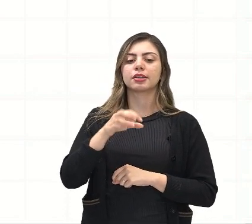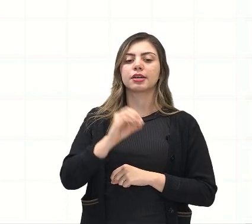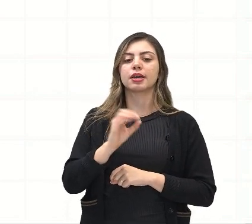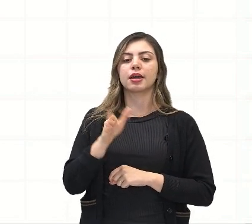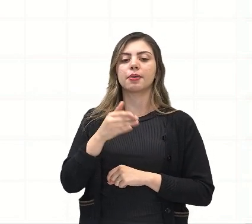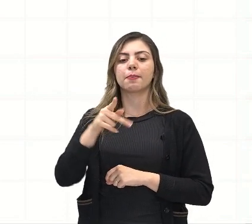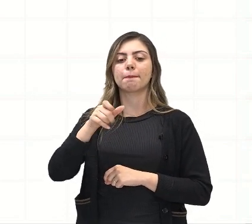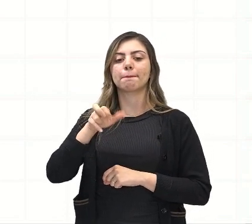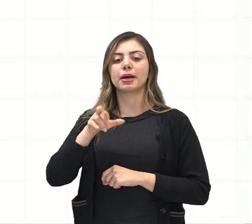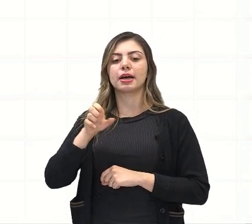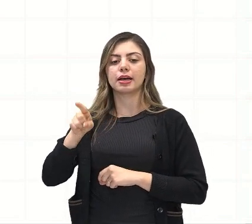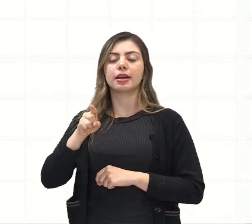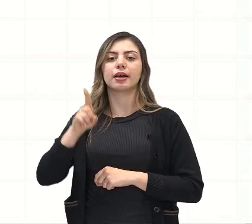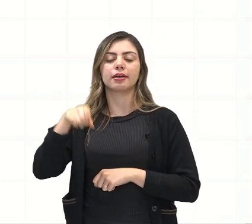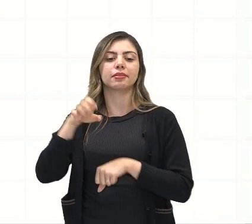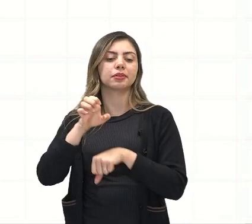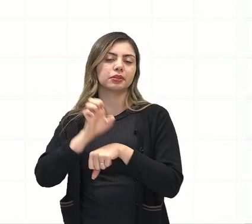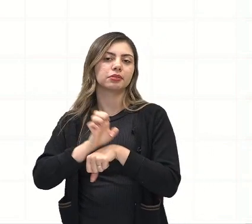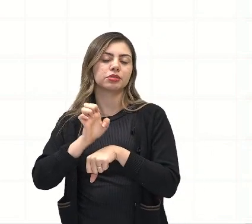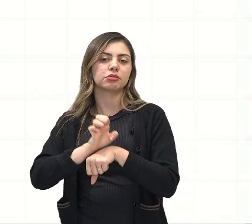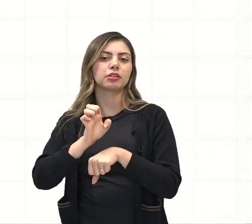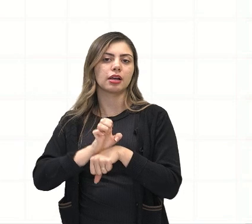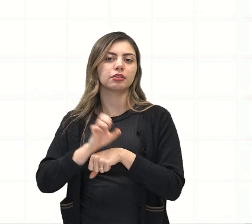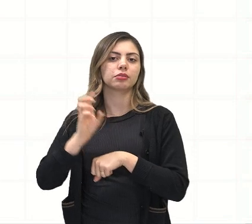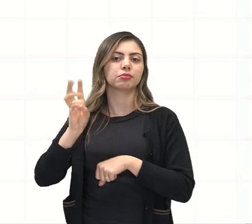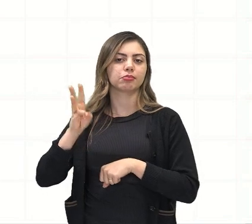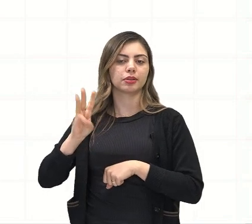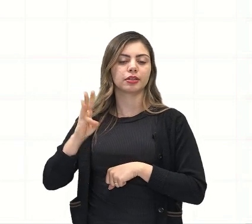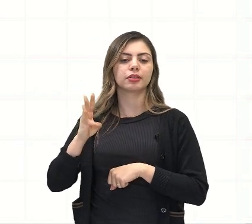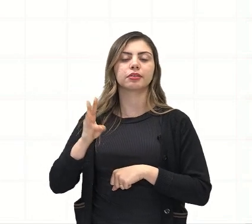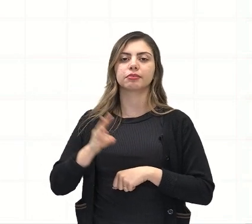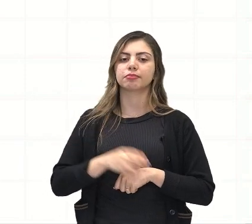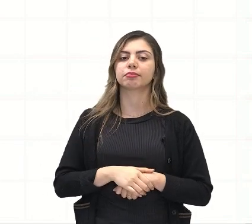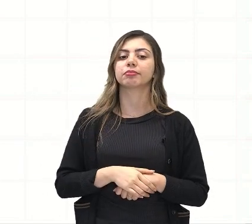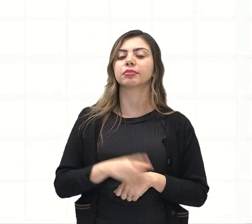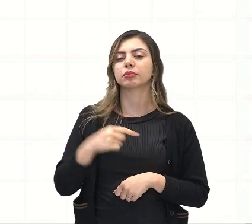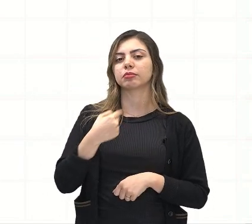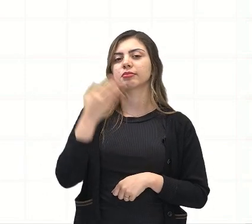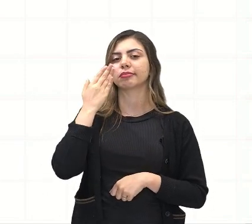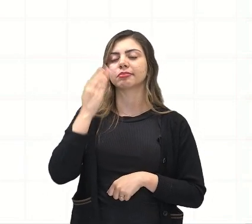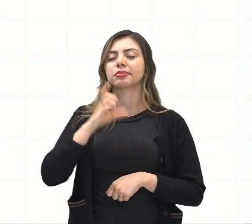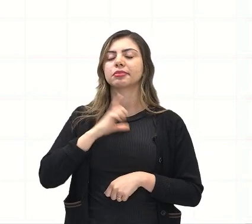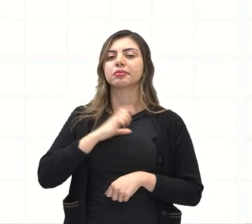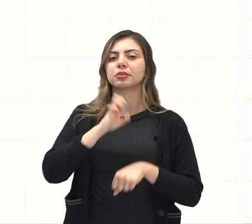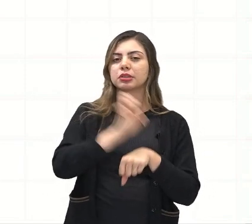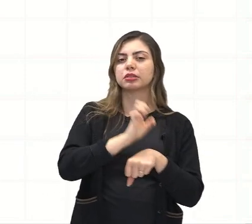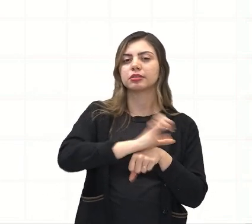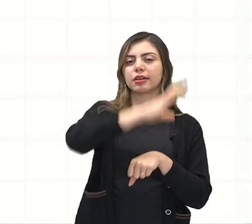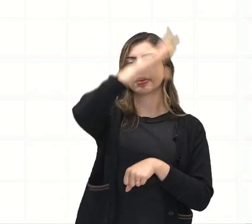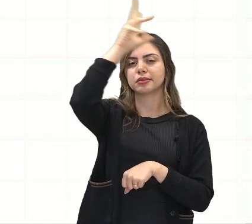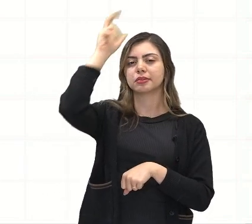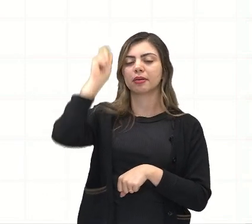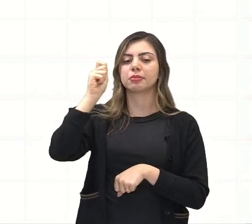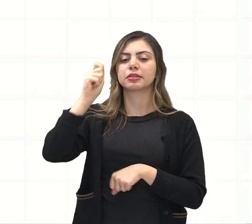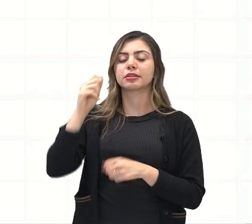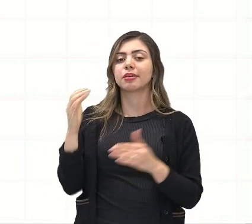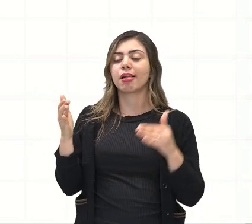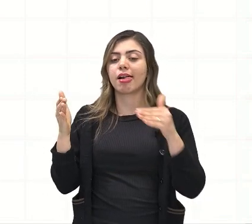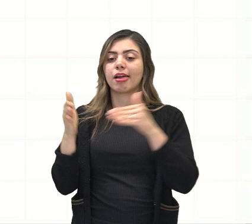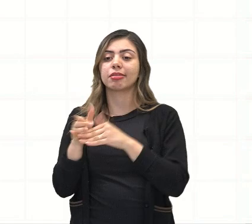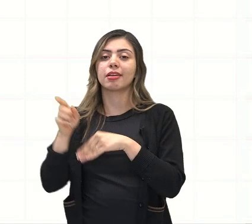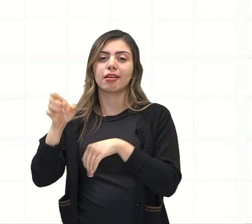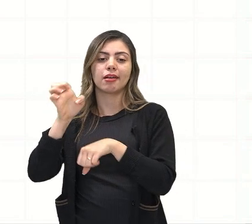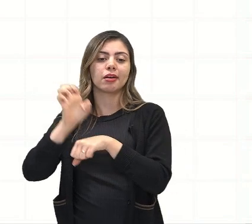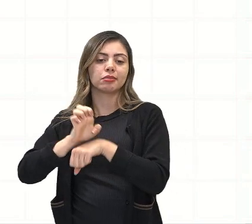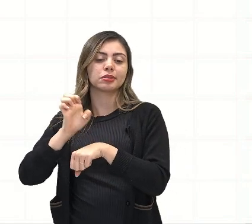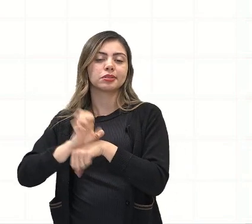desde a demarcação, né, do que conhecemos hoje, do estado do Amazonas até o Maranhão,